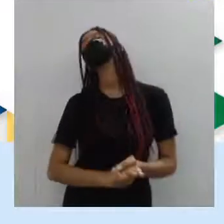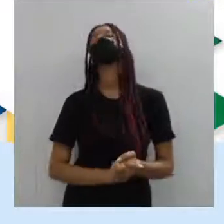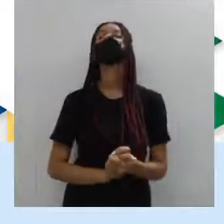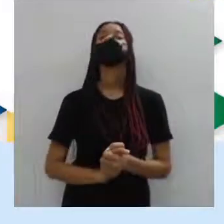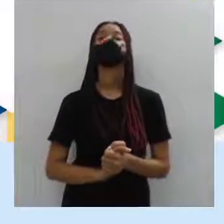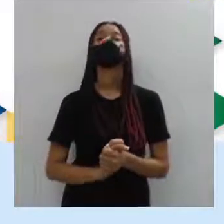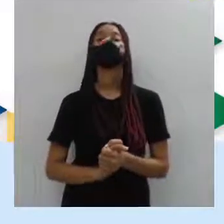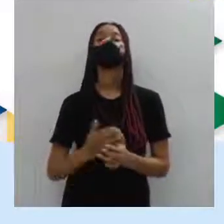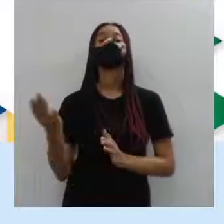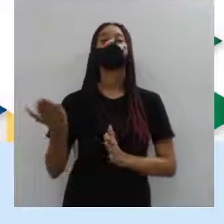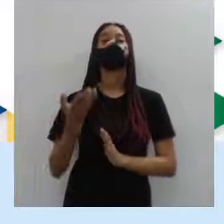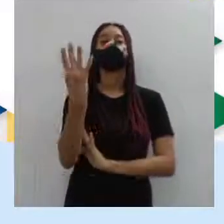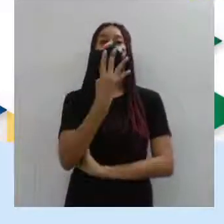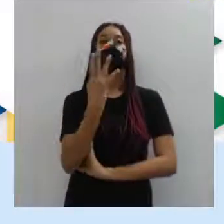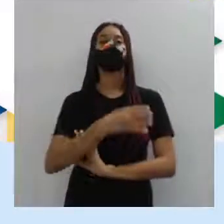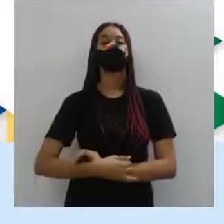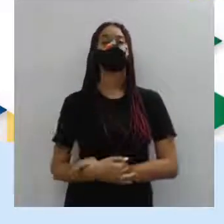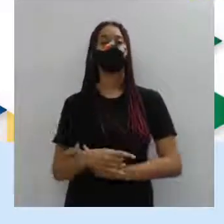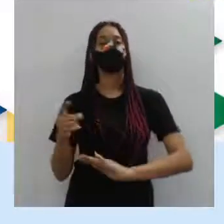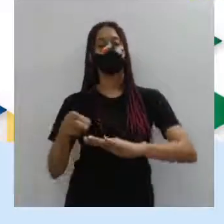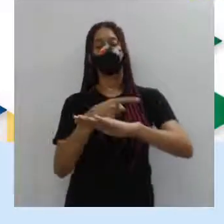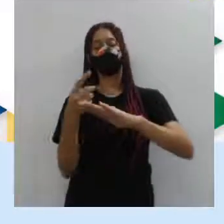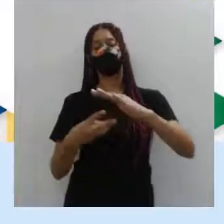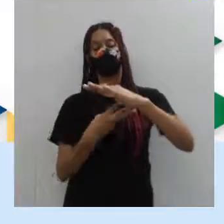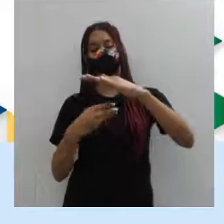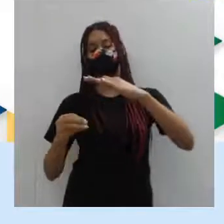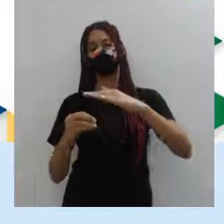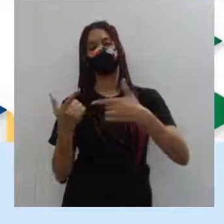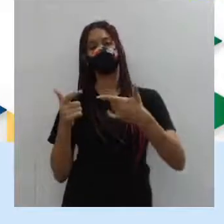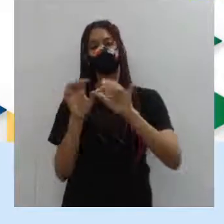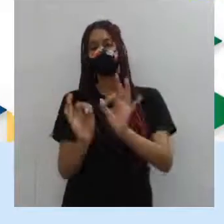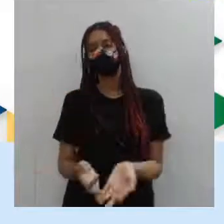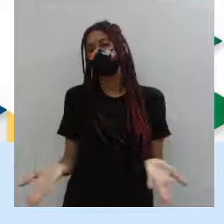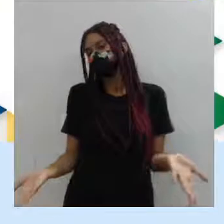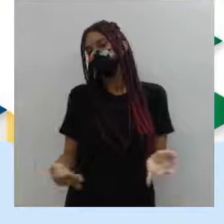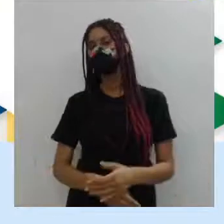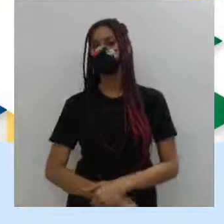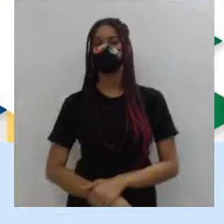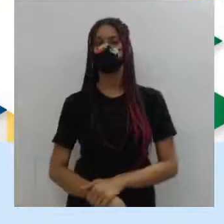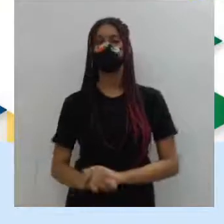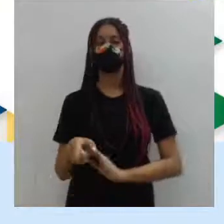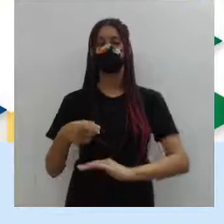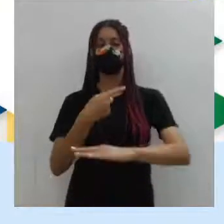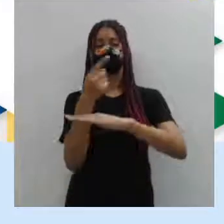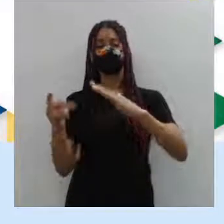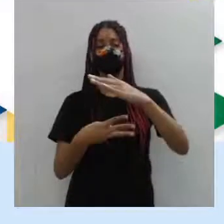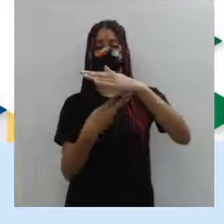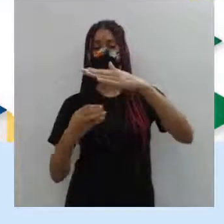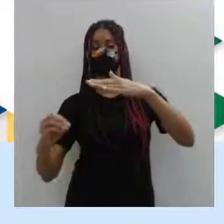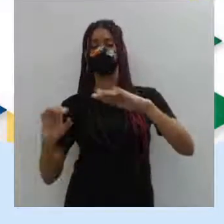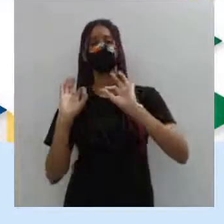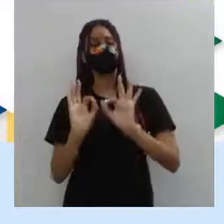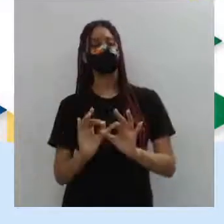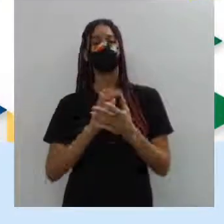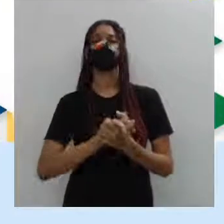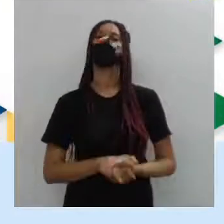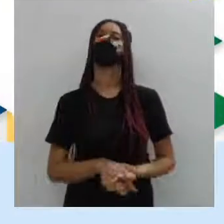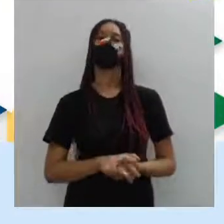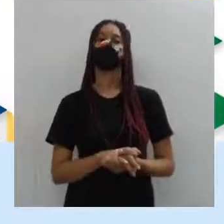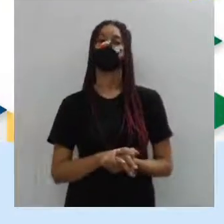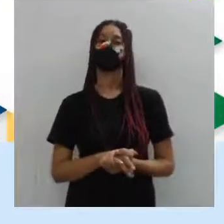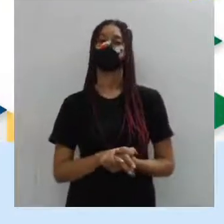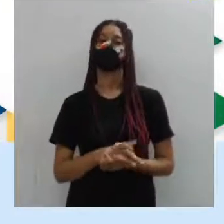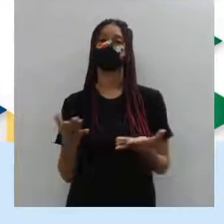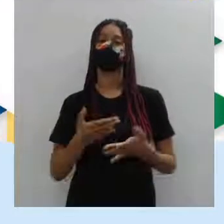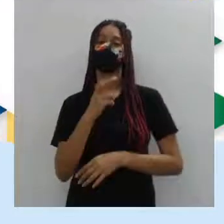vamos para o item 4. 1 sobre 300. Não tem que simplificar. Isso é isso, ó. 1 sobre 300. Ok? Aí, vamos para